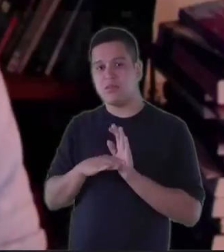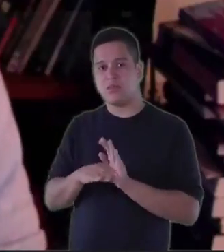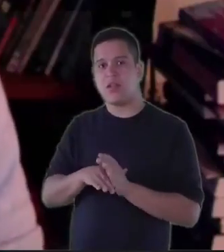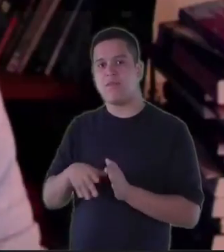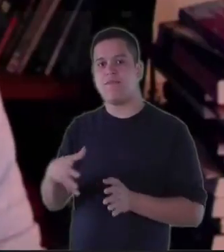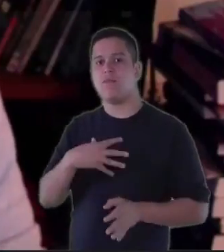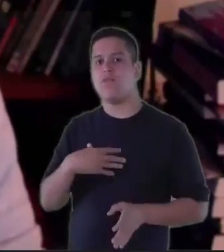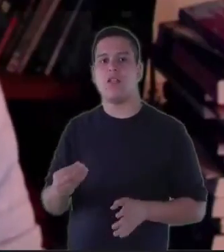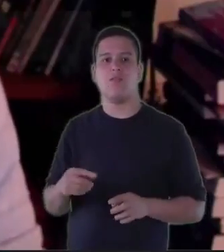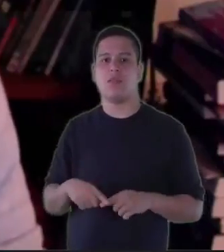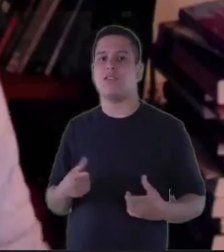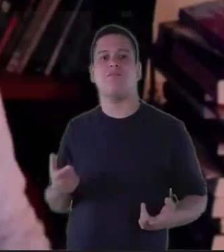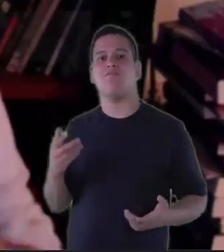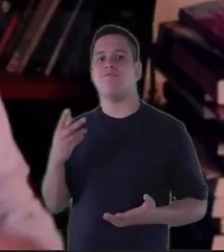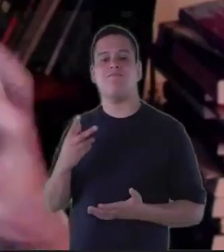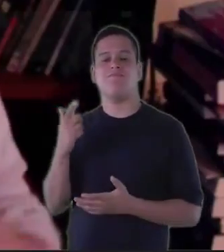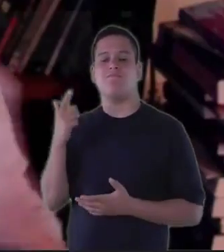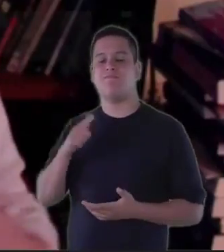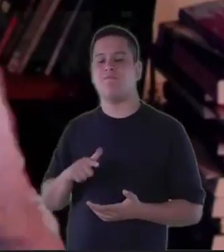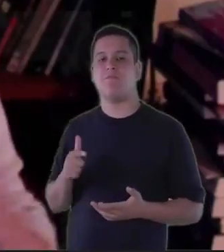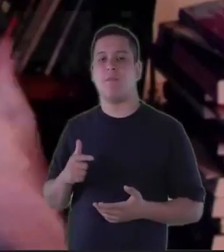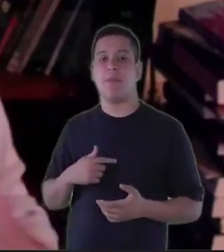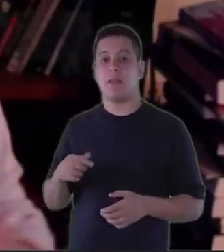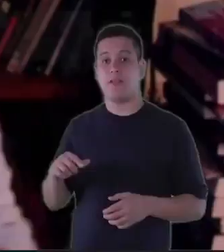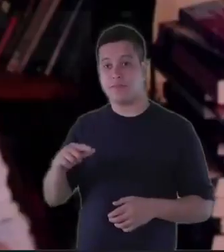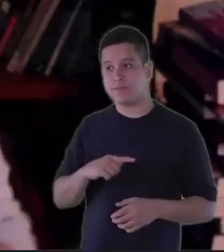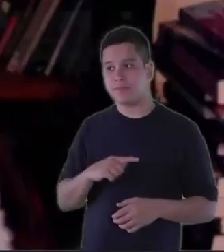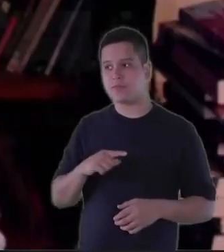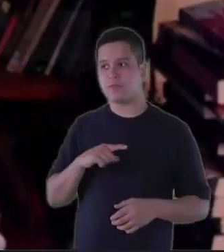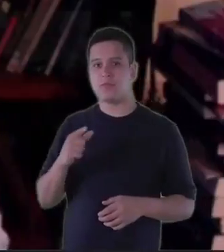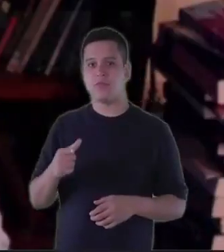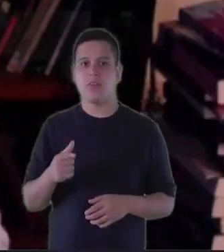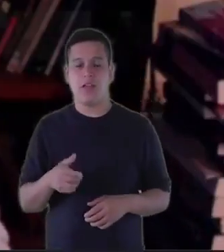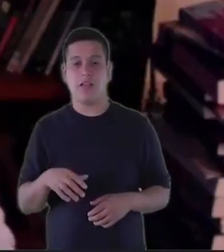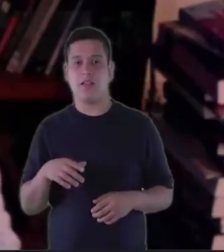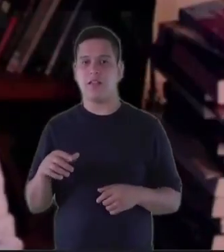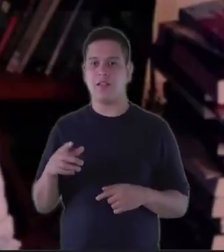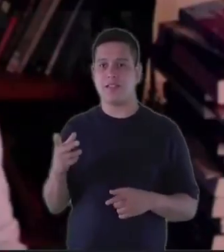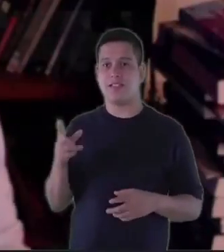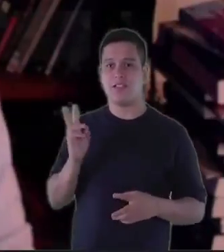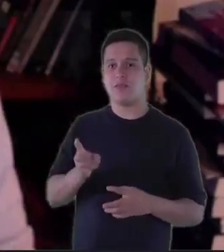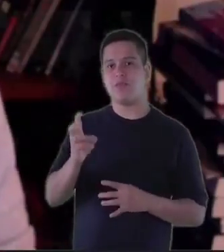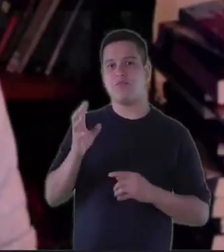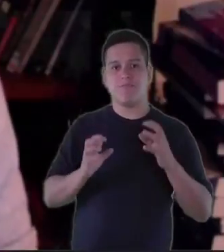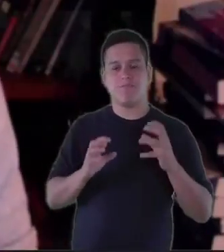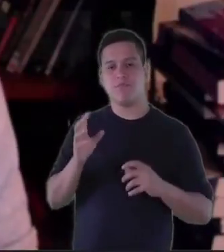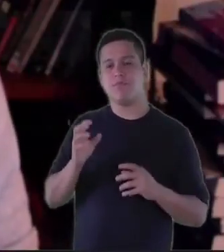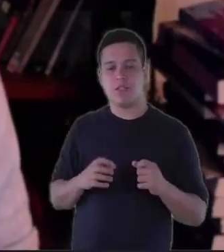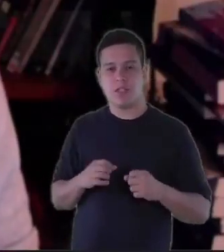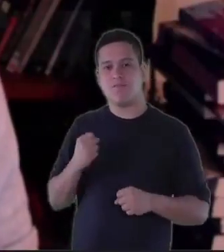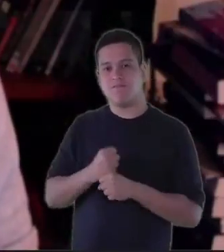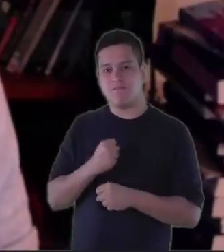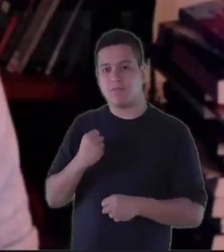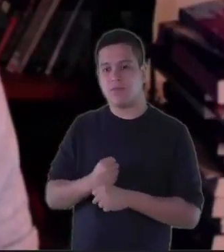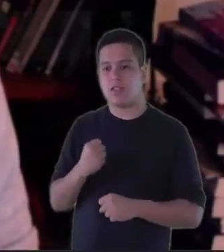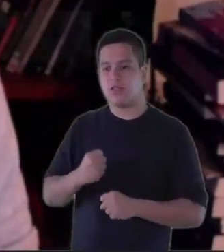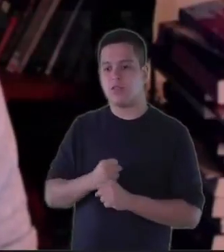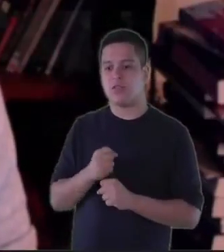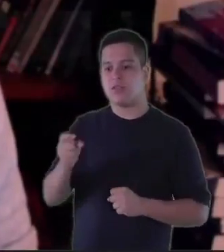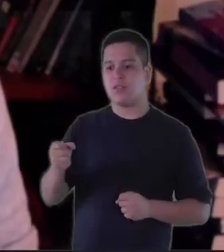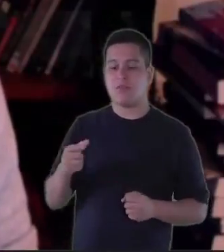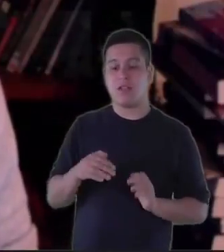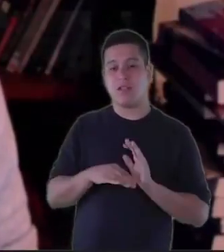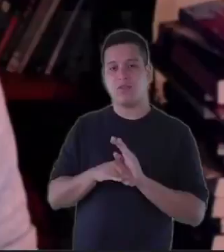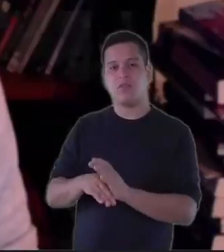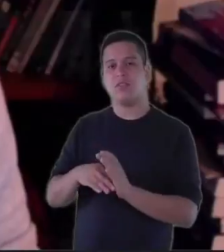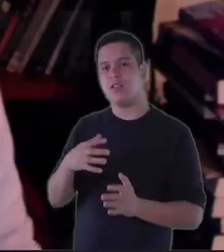assim, essa luta do pai e do filho contra um destino que é inexorável, assim. E eu gostei muito